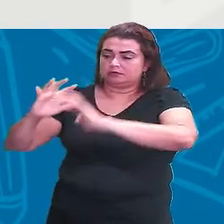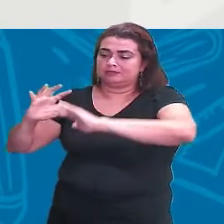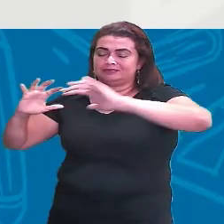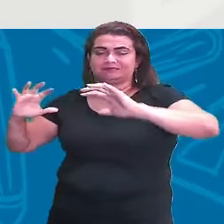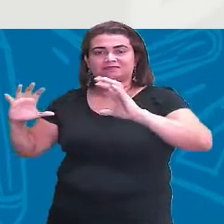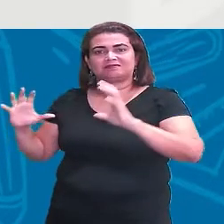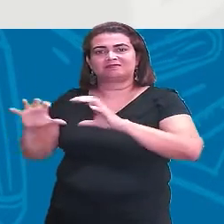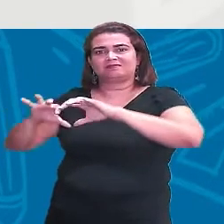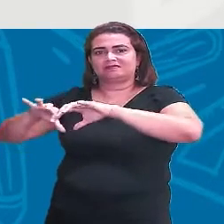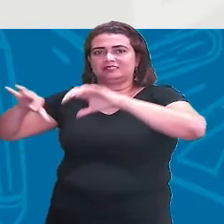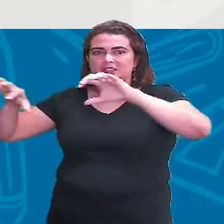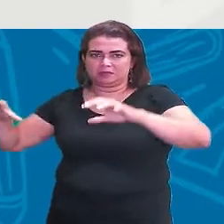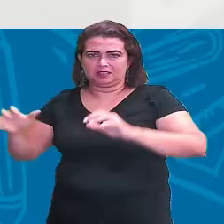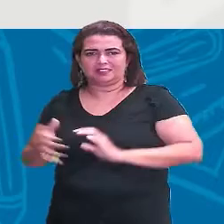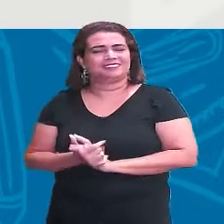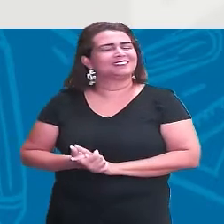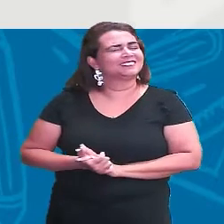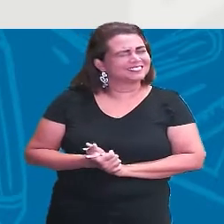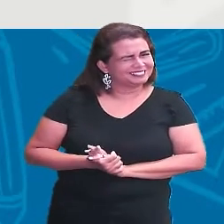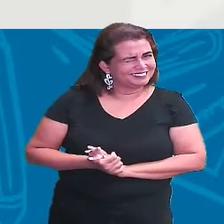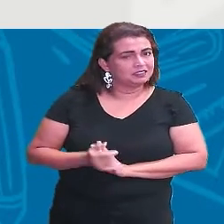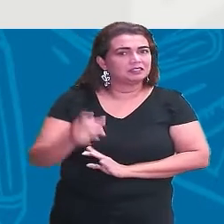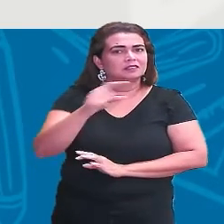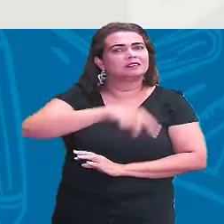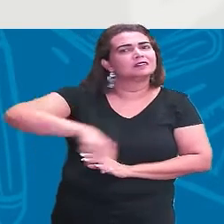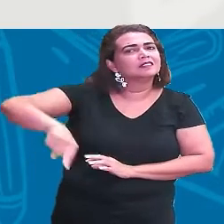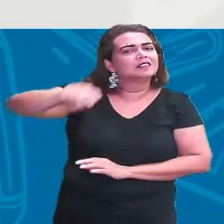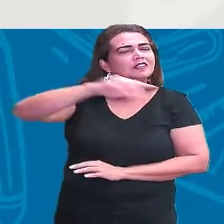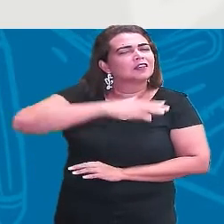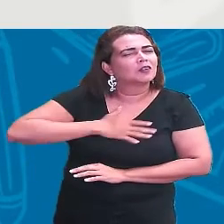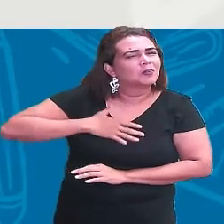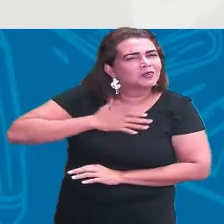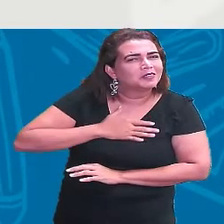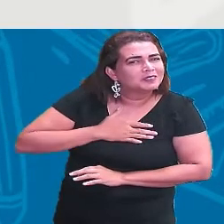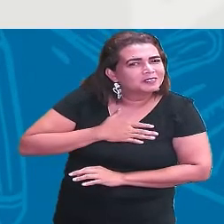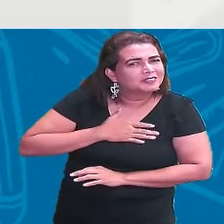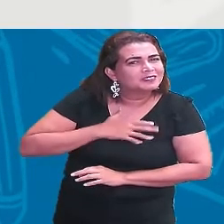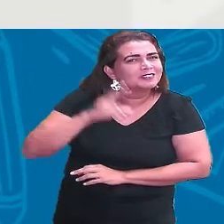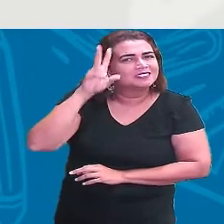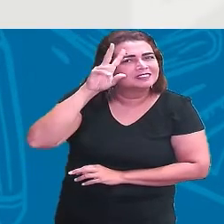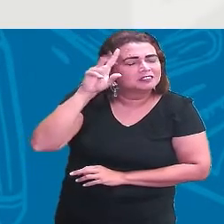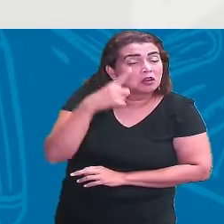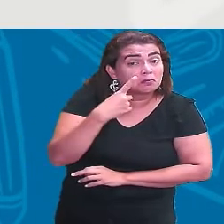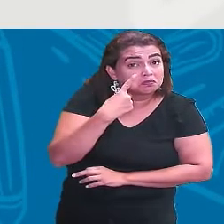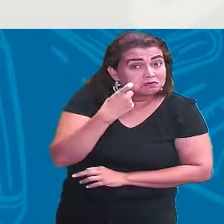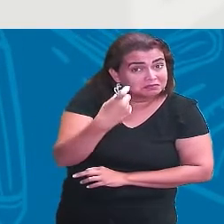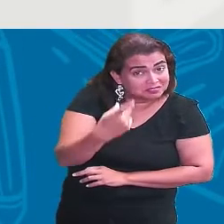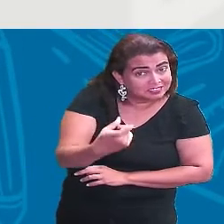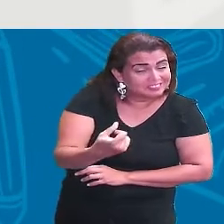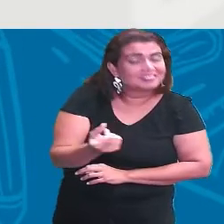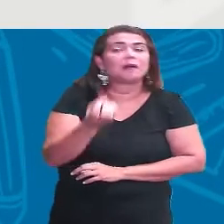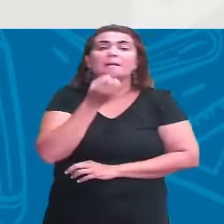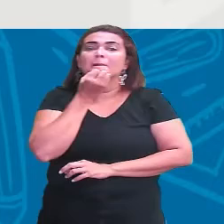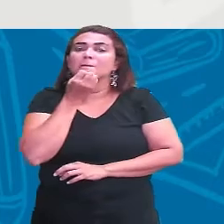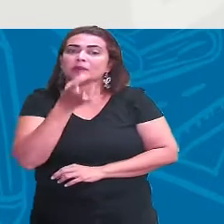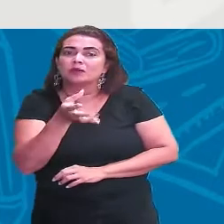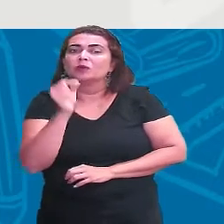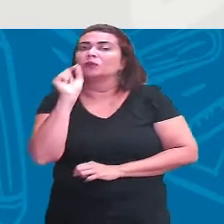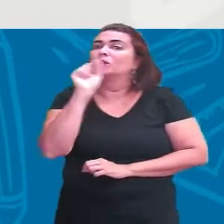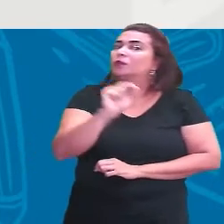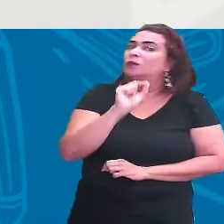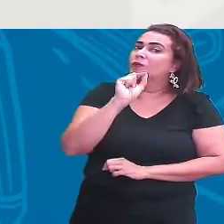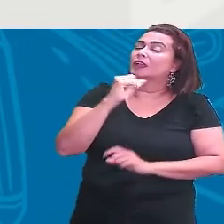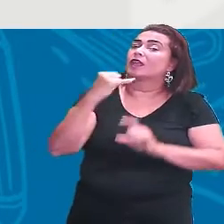E aí, gente, gostaram dessa história? Bem interessante, não é? Isso aí é uma história no lúdico